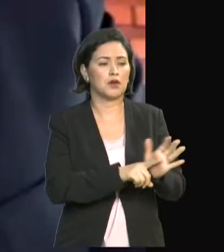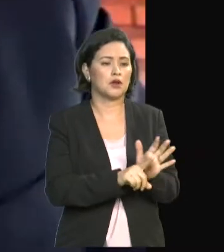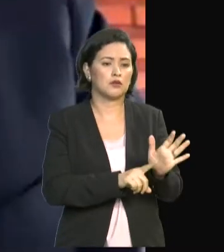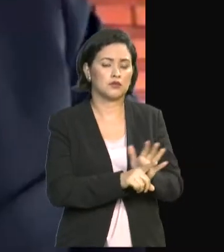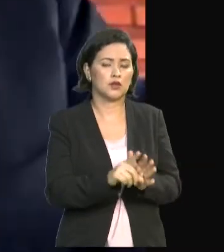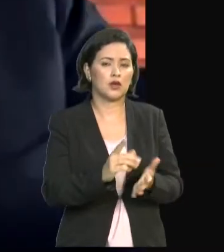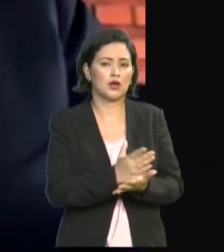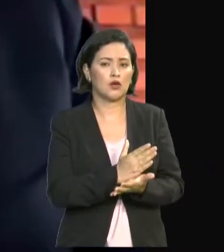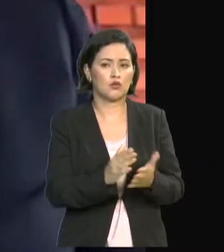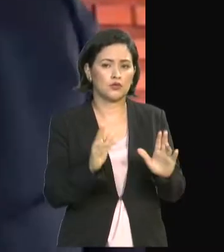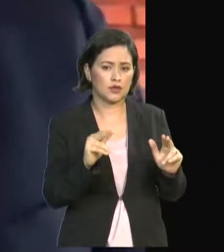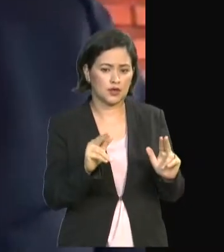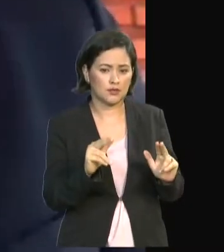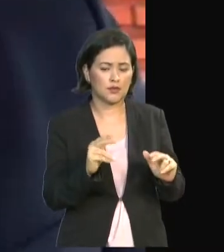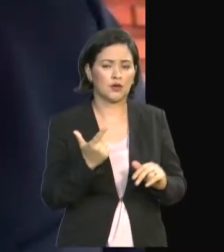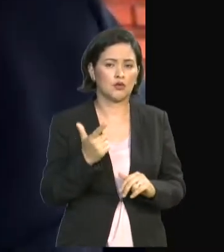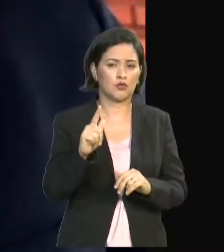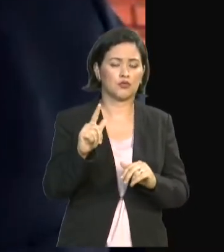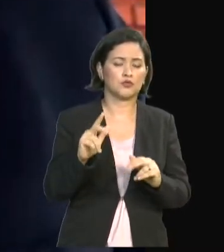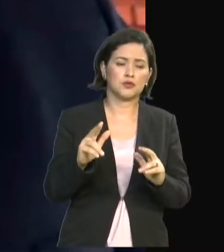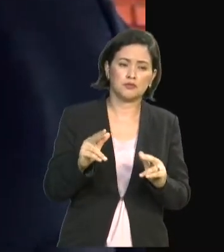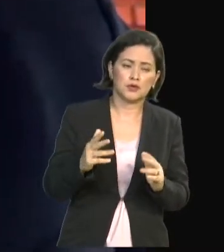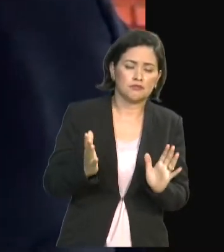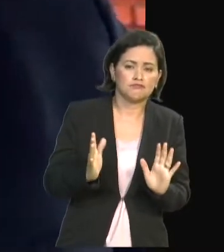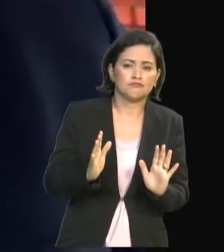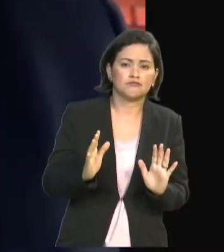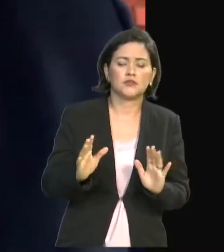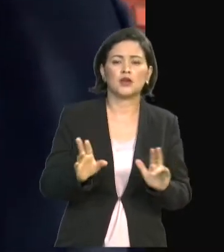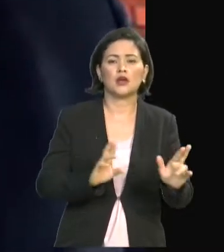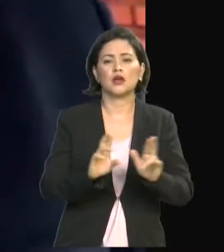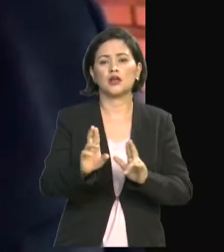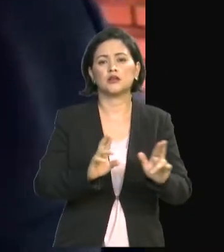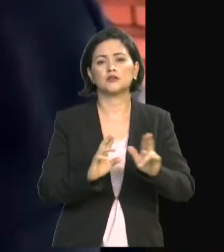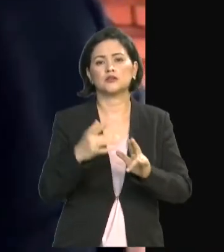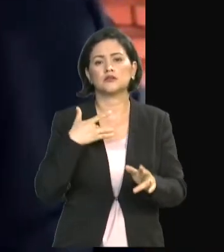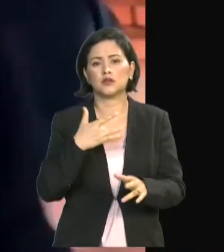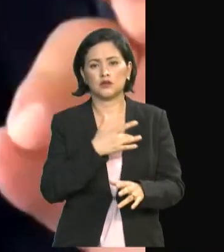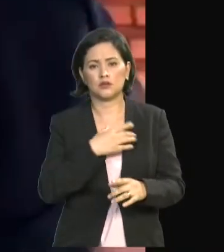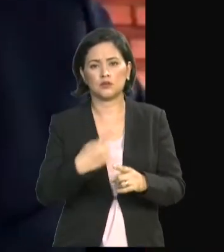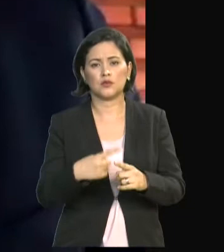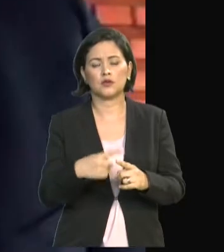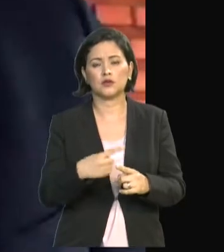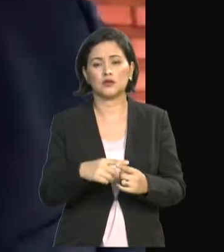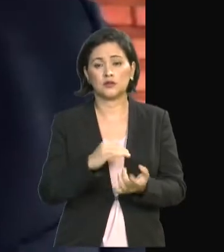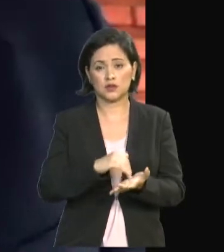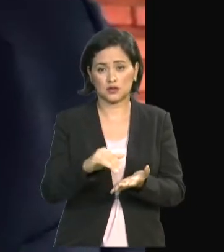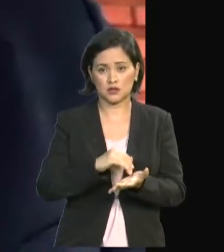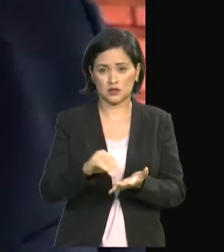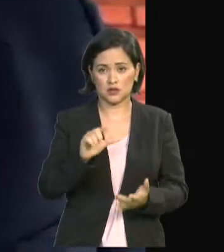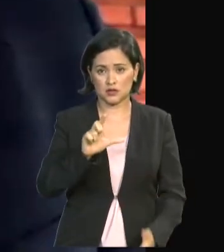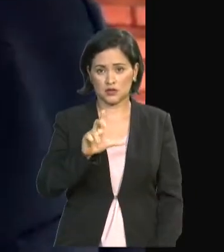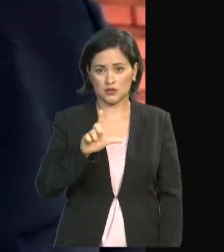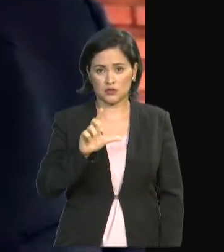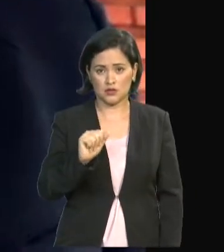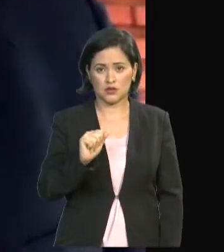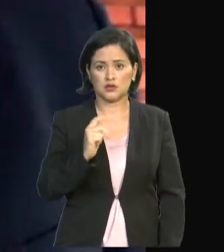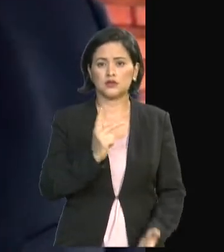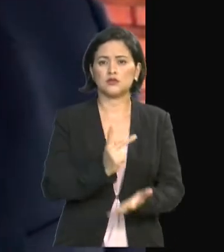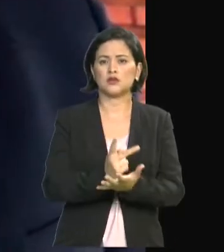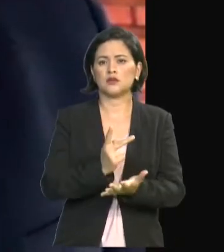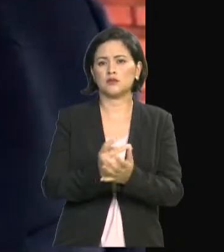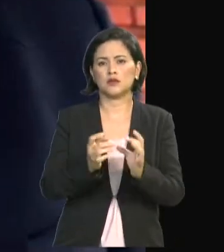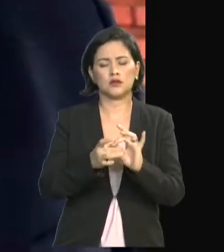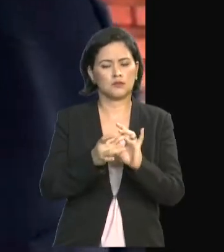execução orçamentária, mas também de outros assuntos, que o Lula, o secretário Lula, doutor Carlos Lula, sempre nos deu essa